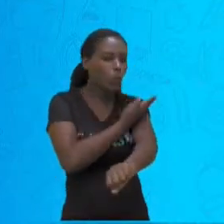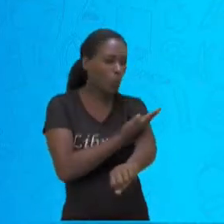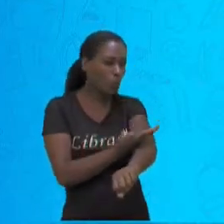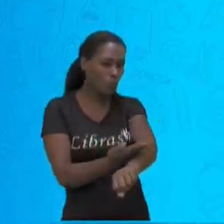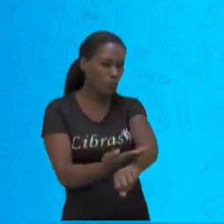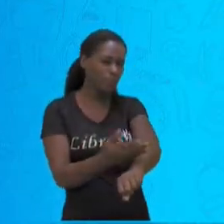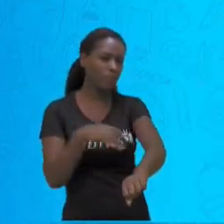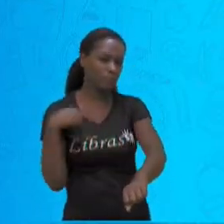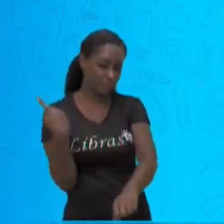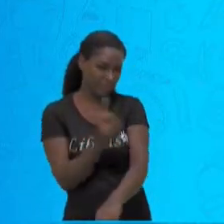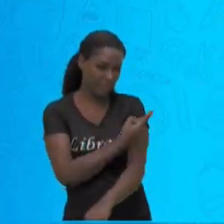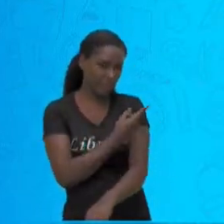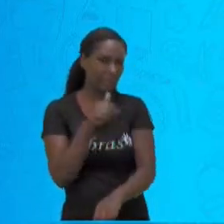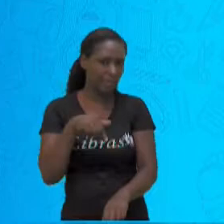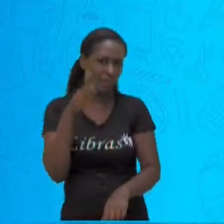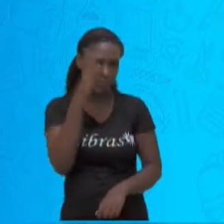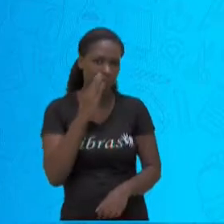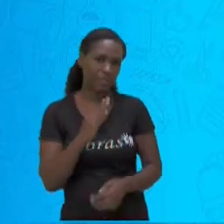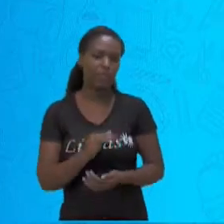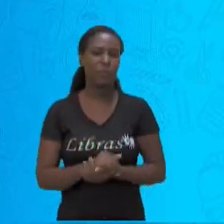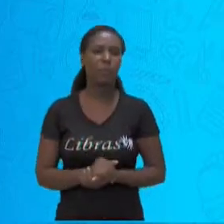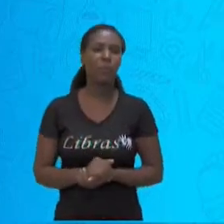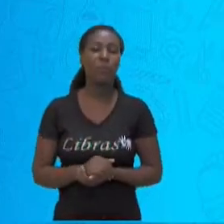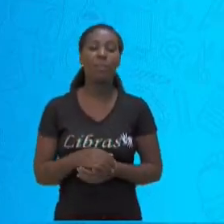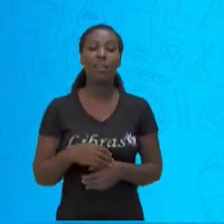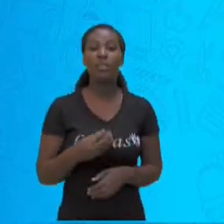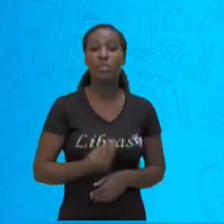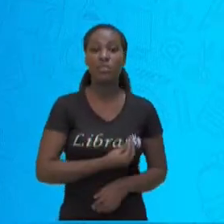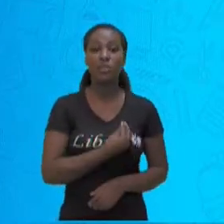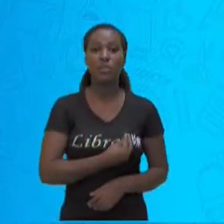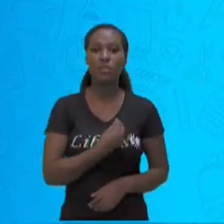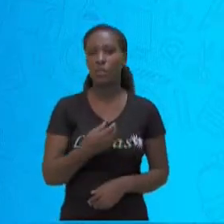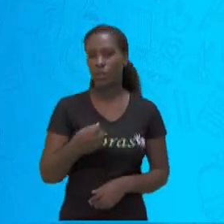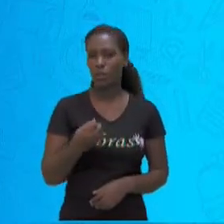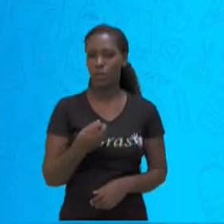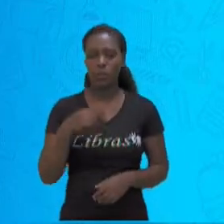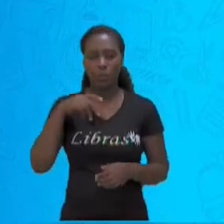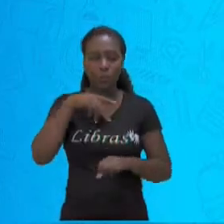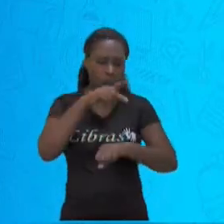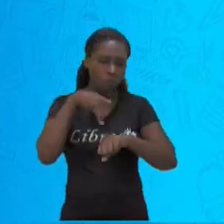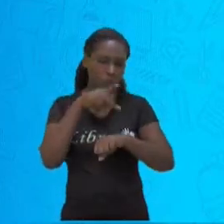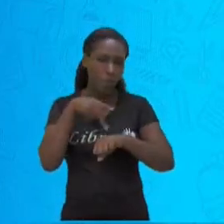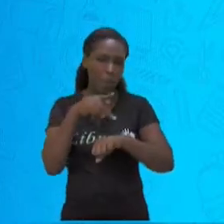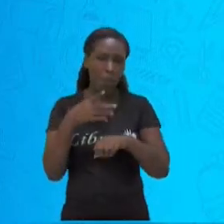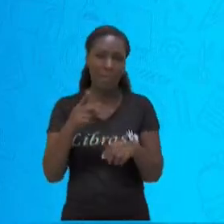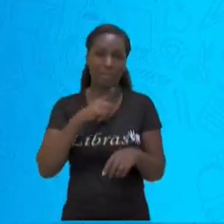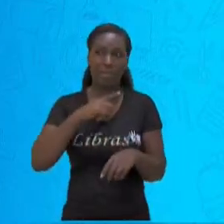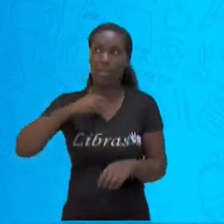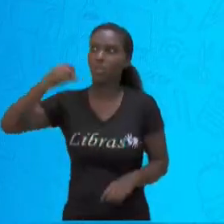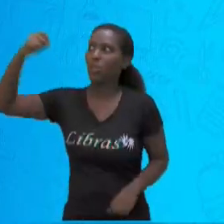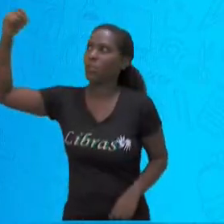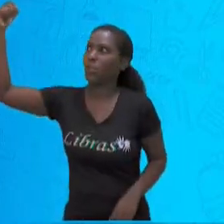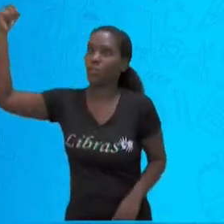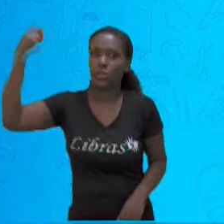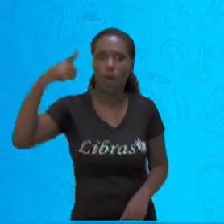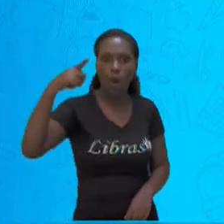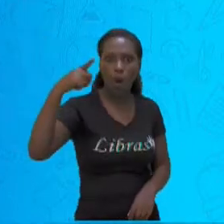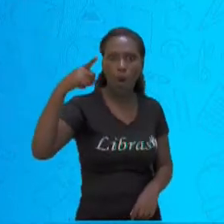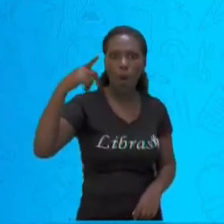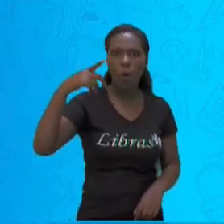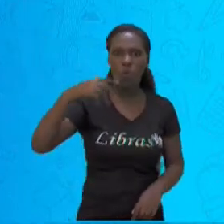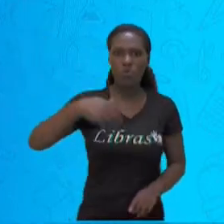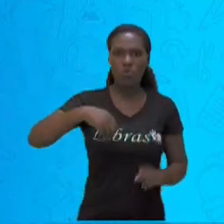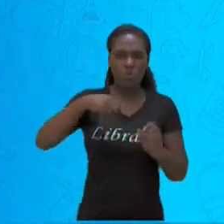vivemos em um país tropical, isso é maravilhoso. Um país que tem sol de janeiro a